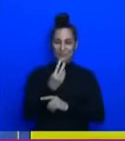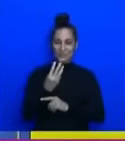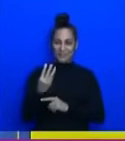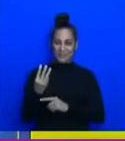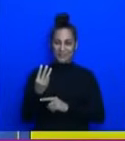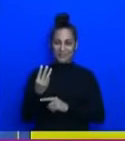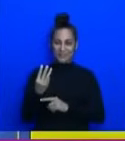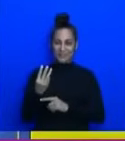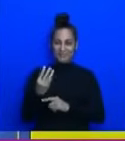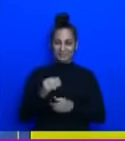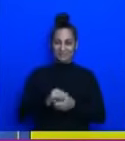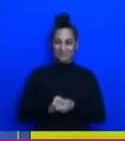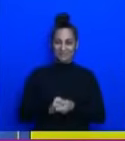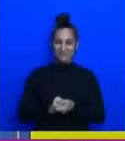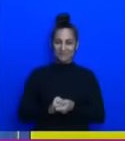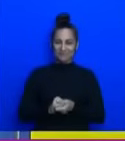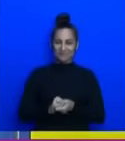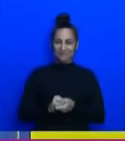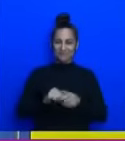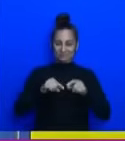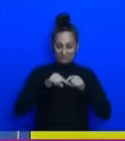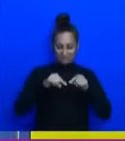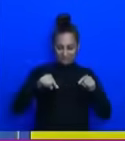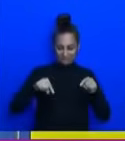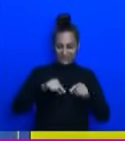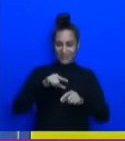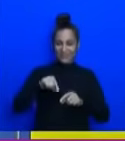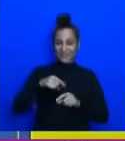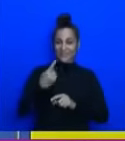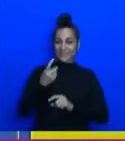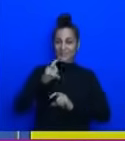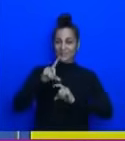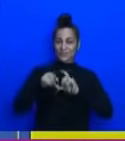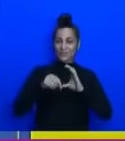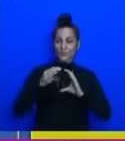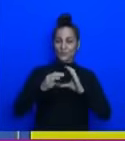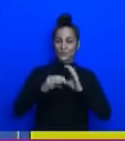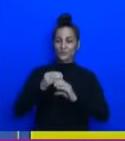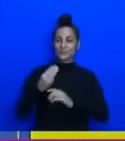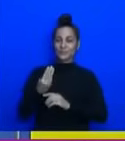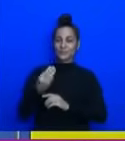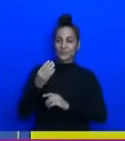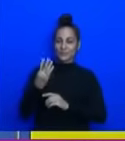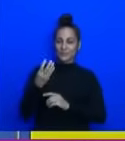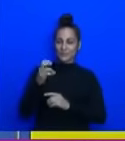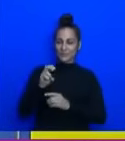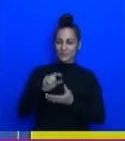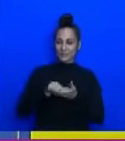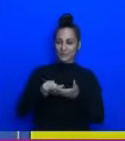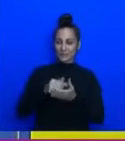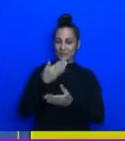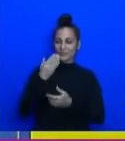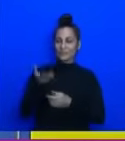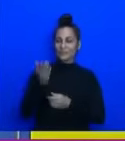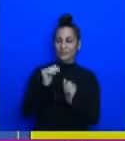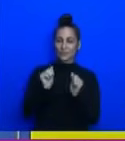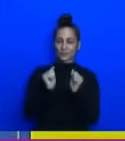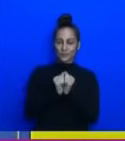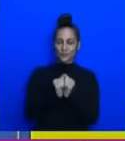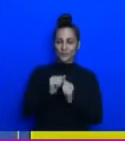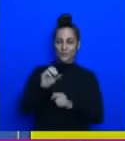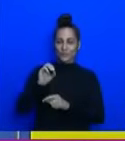Verde 23. As 15 dezenas sorteadas no concurso 3045 da Loto Fácil foram, confira